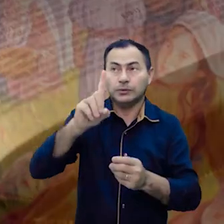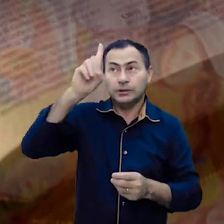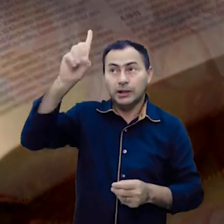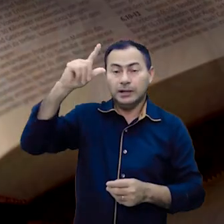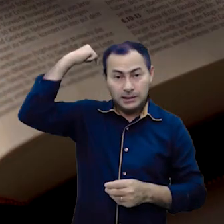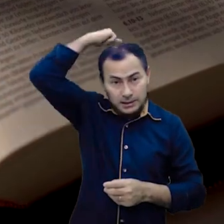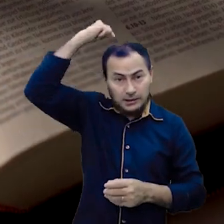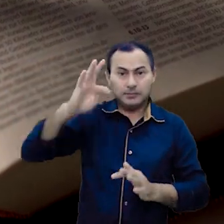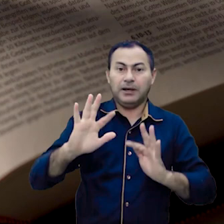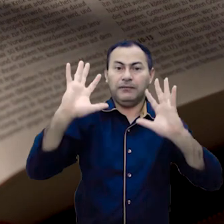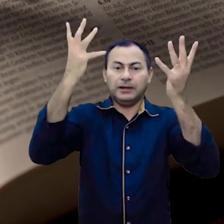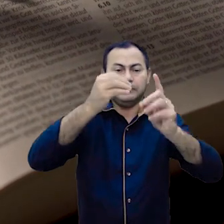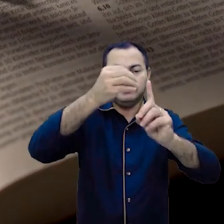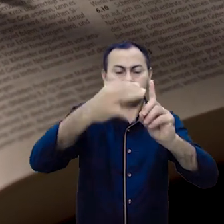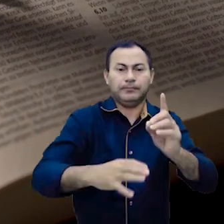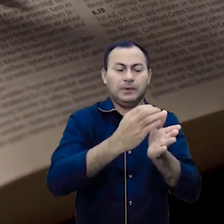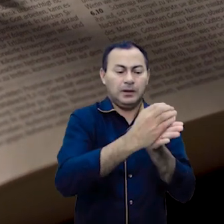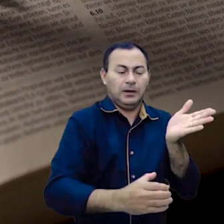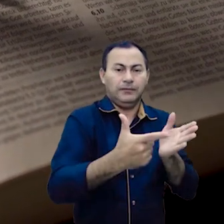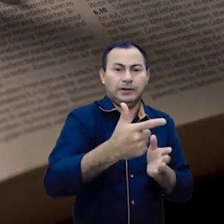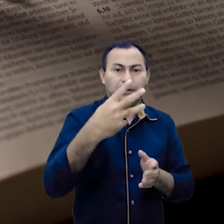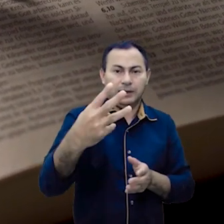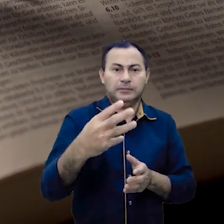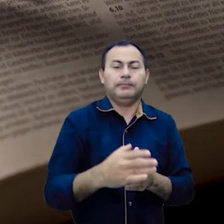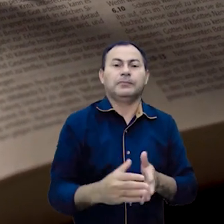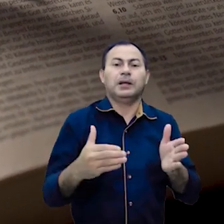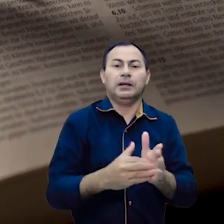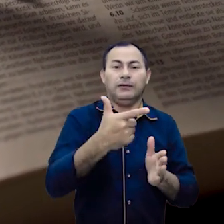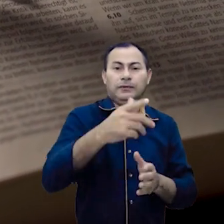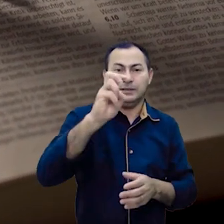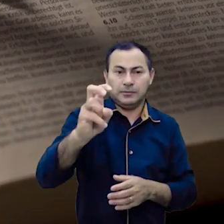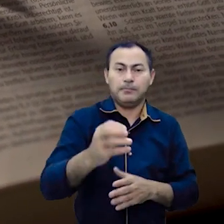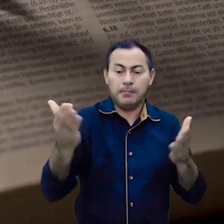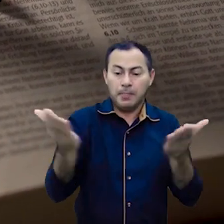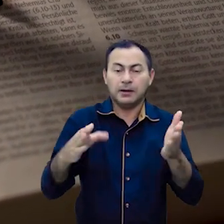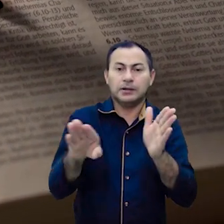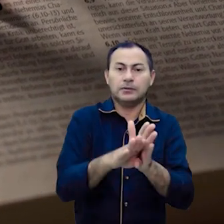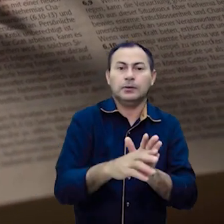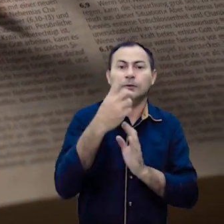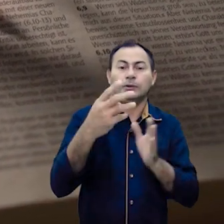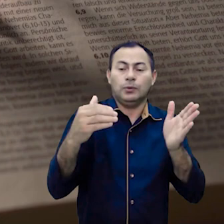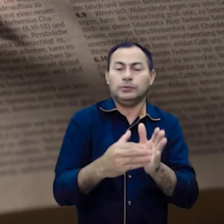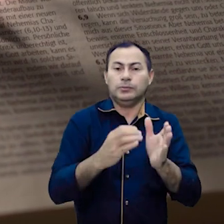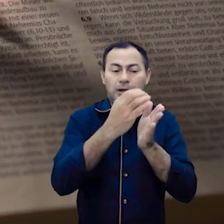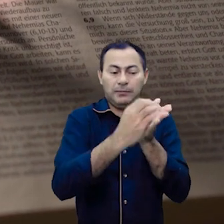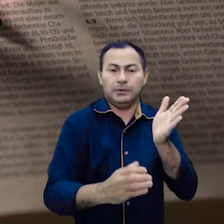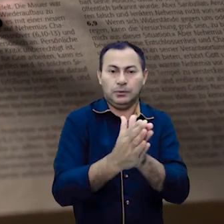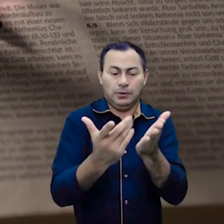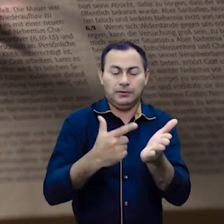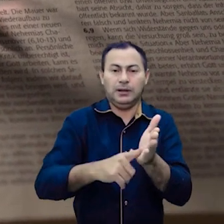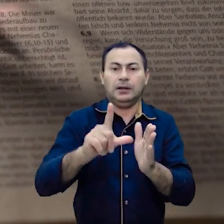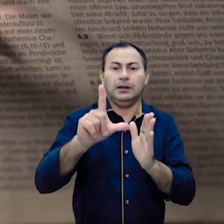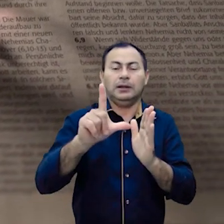todos esses dias Santos de cerimônias são descritas nos Capítulos 23 a 25 agora estamos chegando para os dois últimos